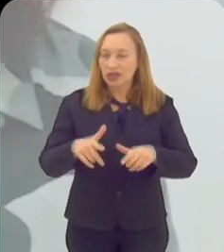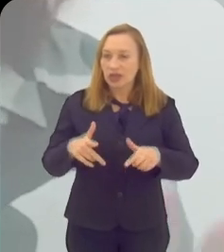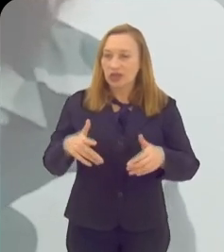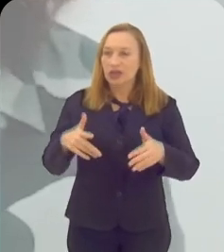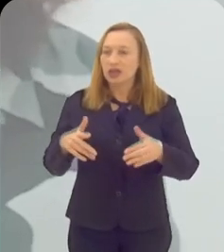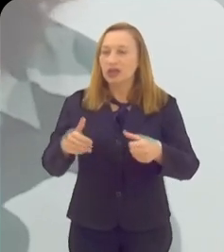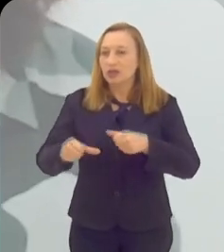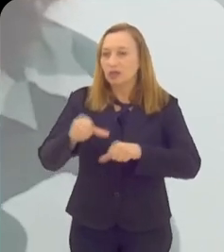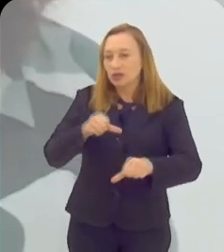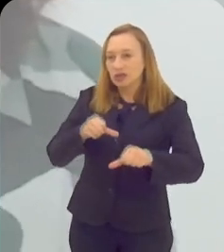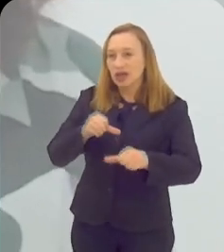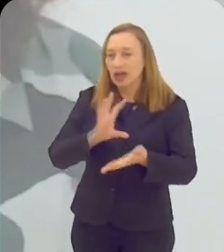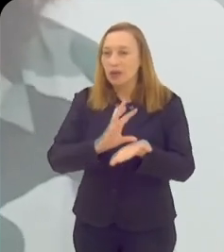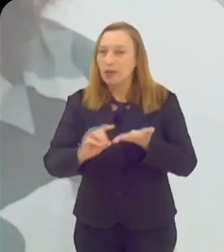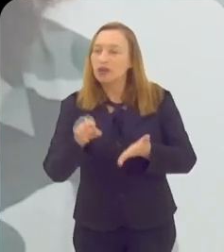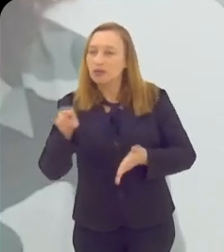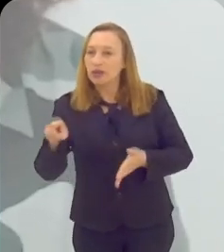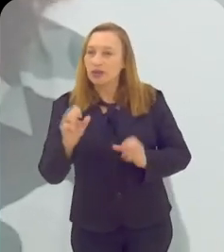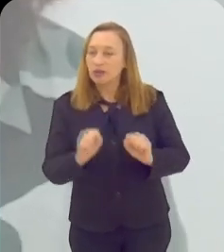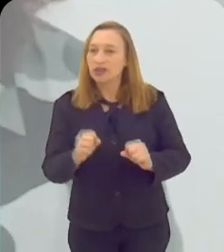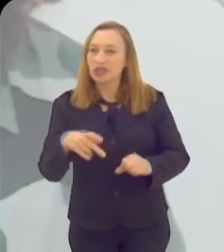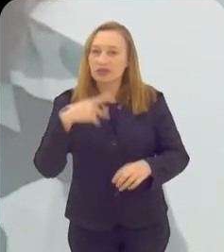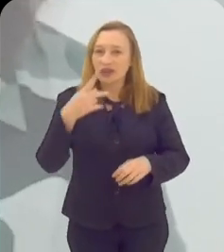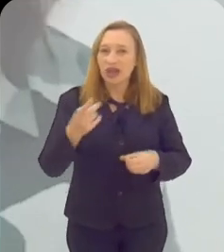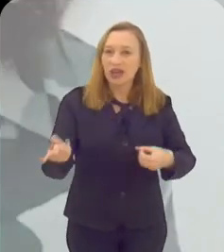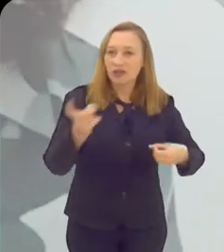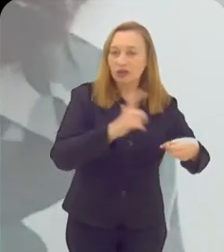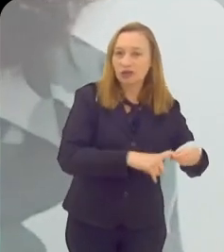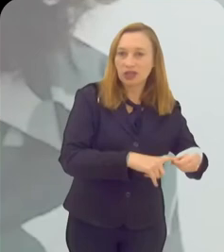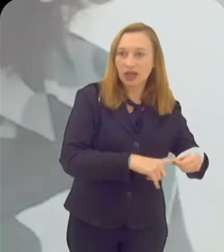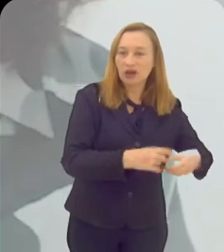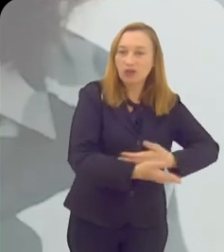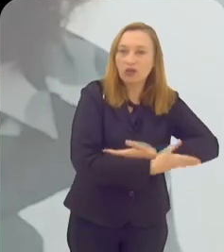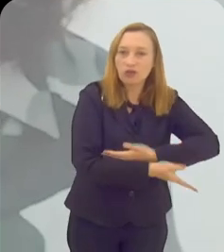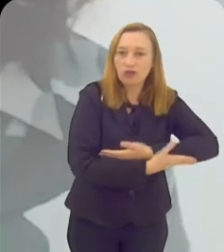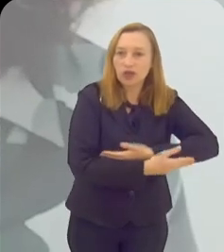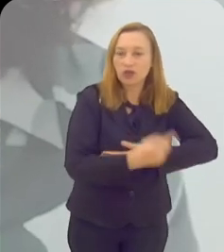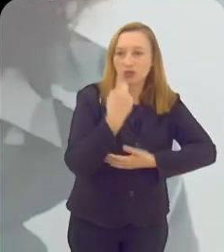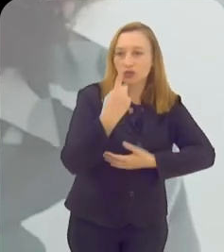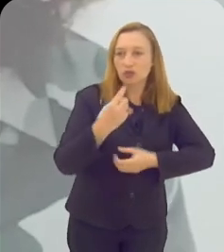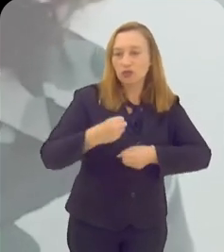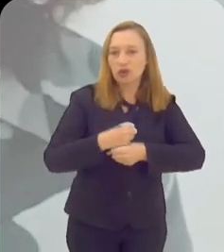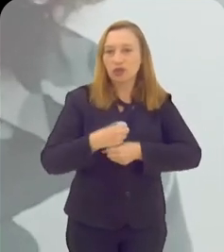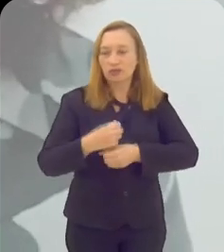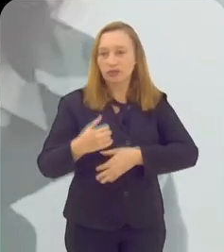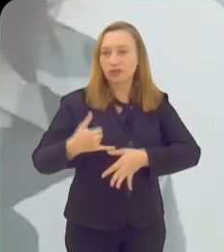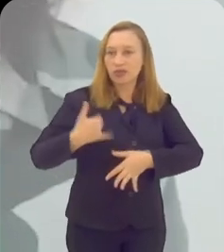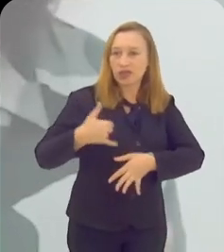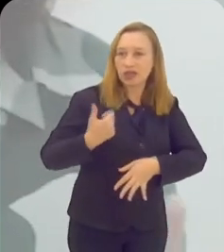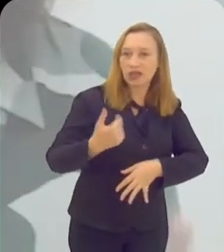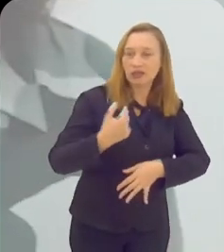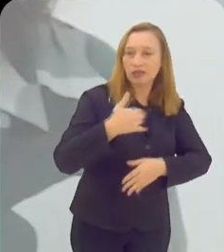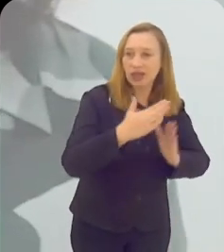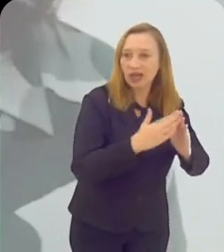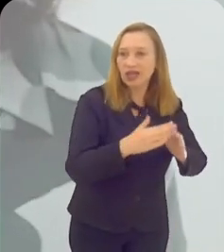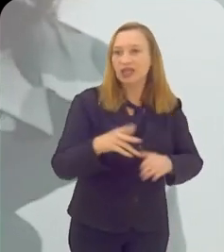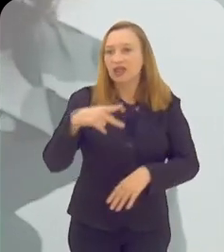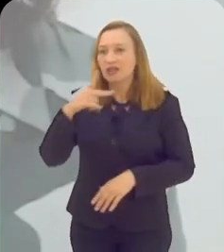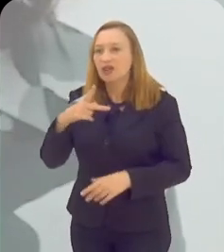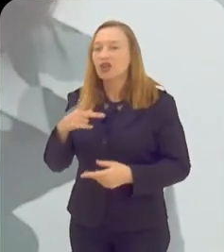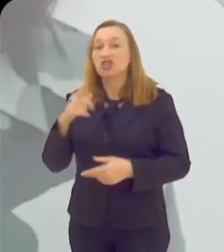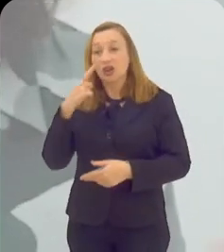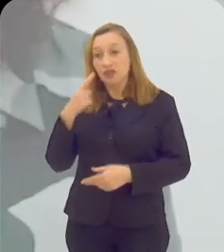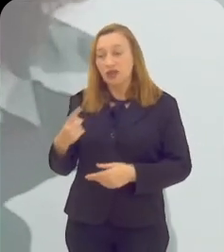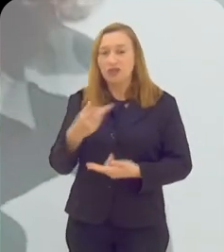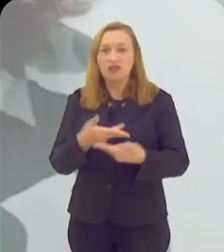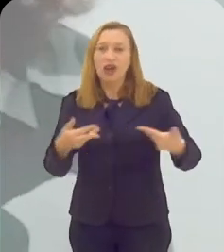aí inverteram a pauta para que ele pudesse falar e levar de volta o filho de 1 ano e pouco para casa. E aí, naquele momento,